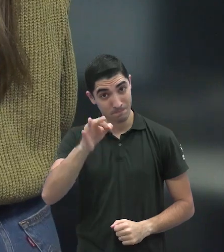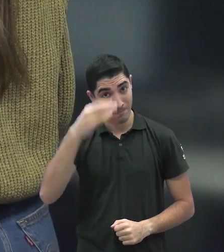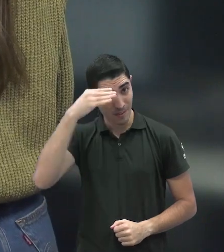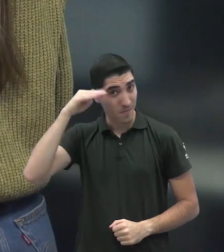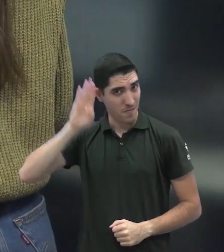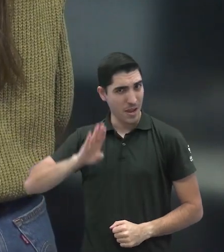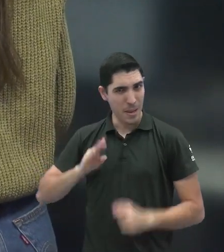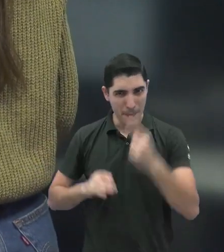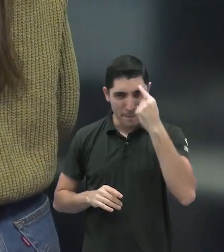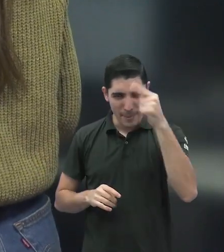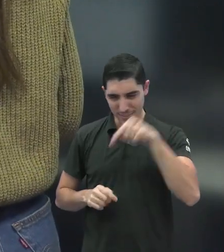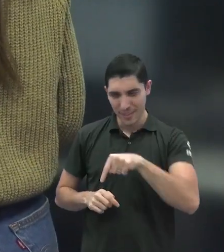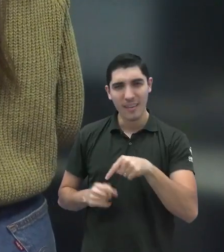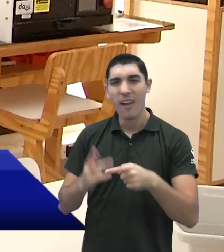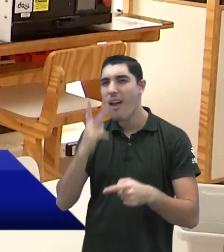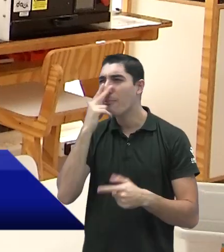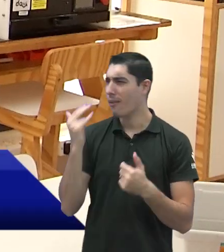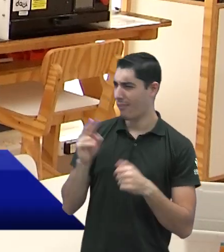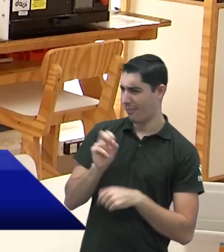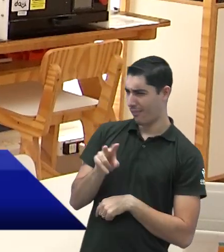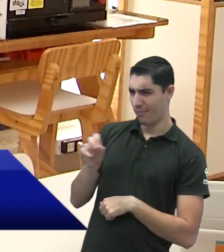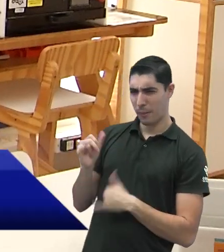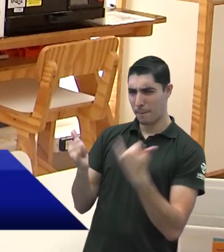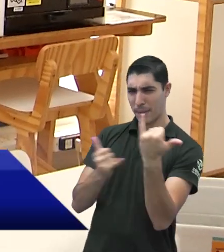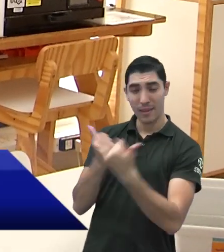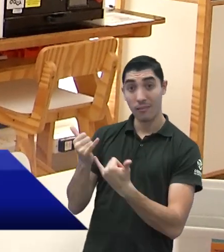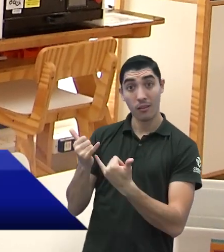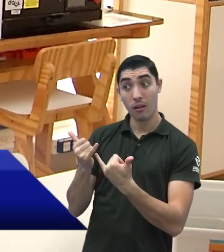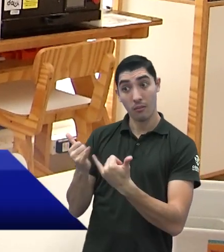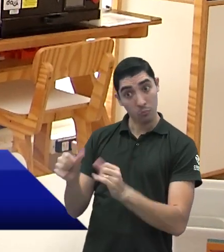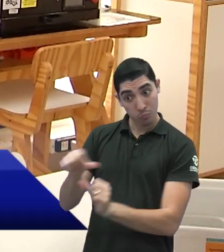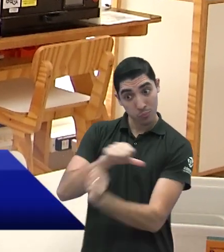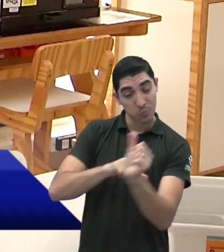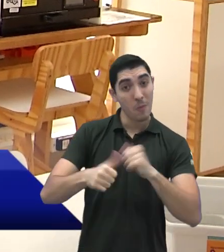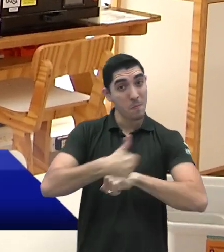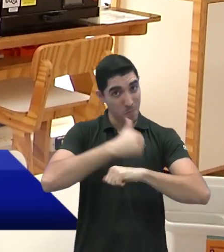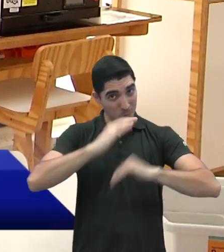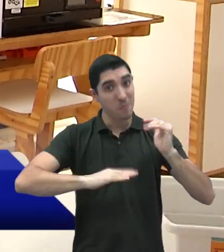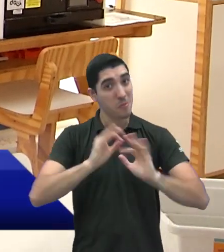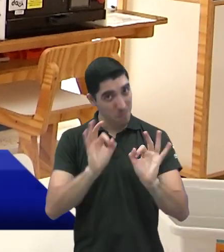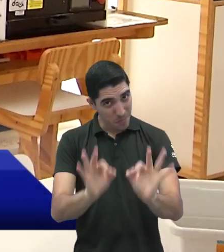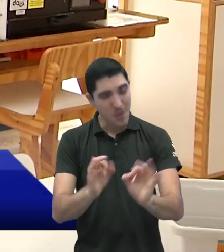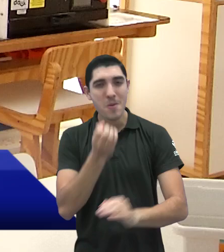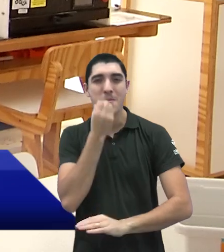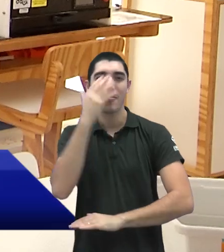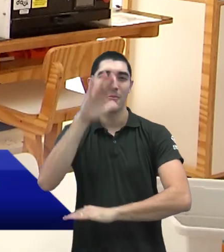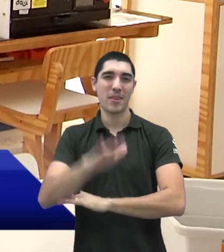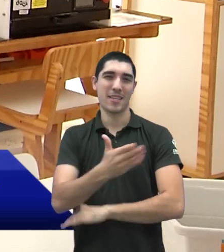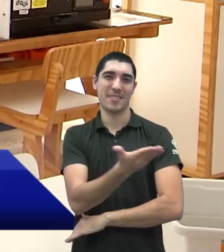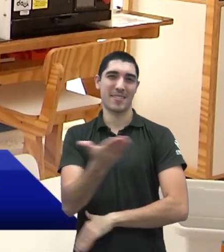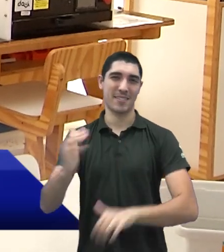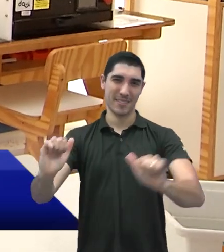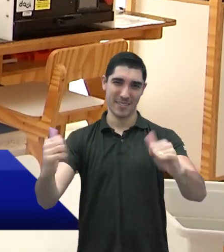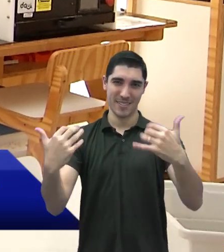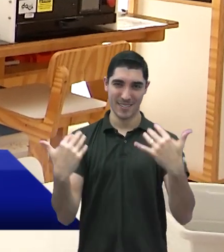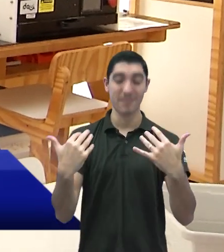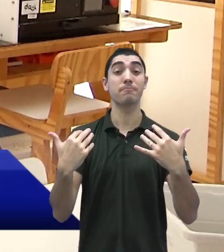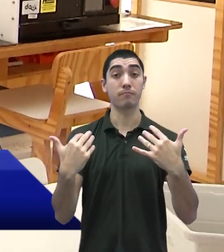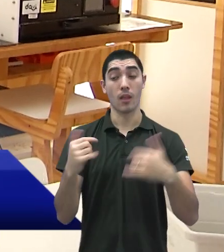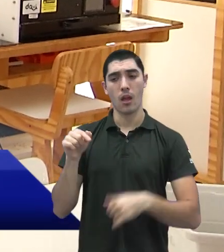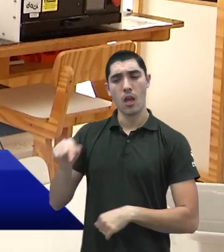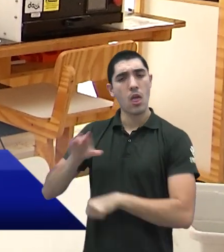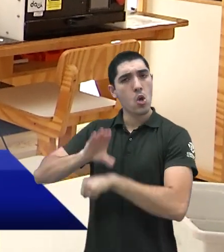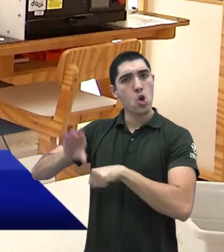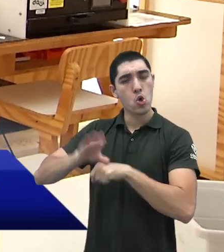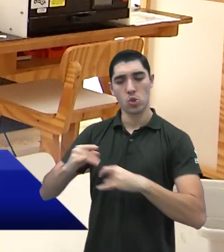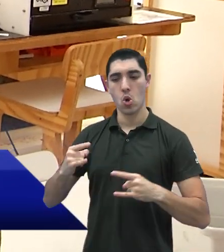Fran, até parece brincadeira, mas pode se transformar numa bela profissão, viu? Boa tarde para você e para todo mundo que está nos assistindo. É